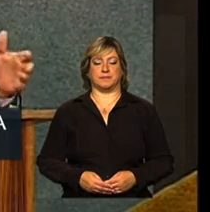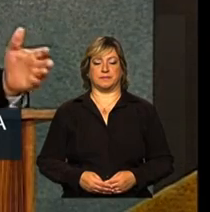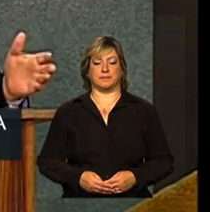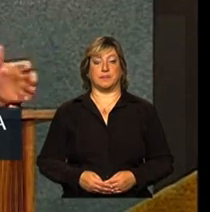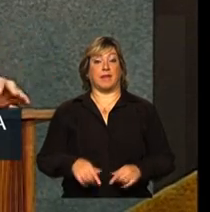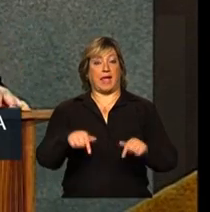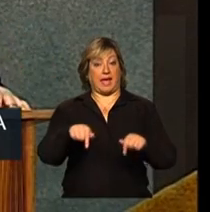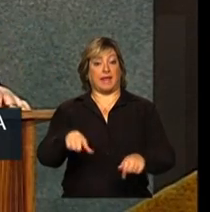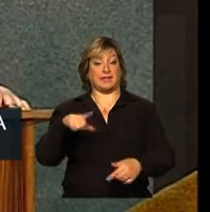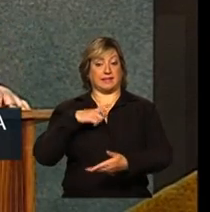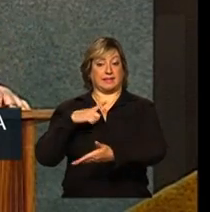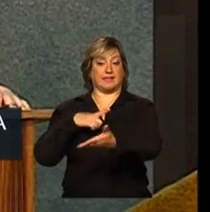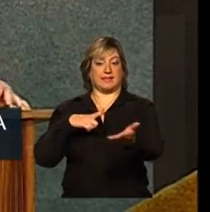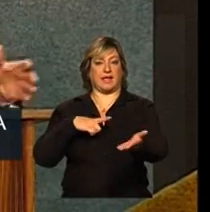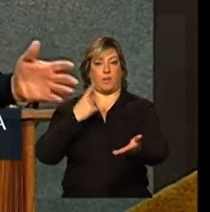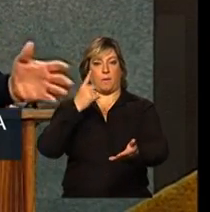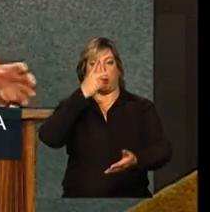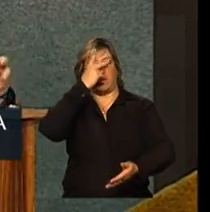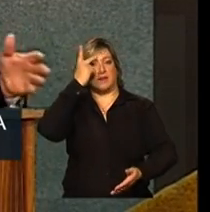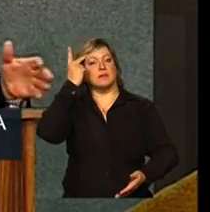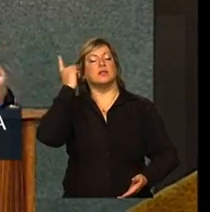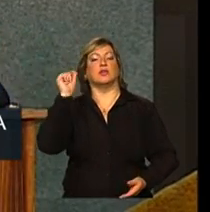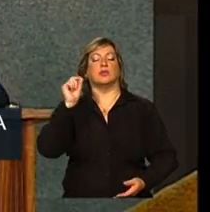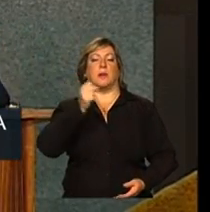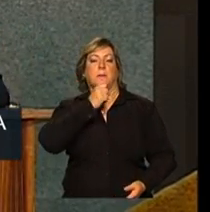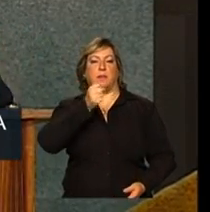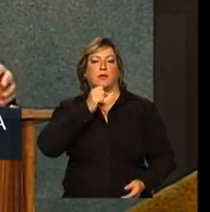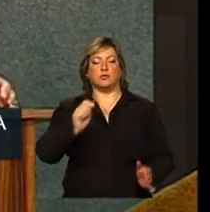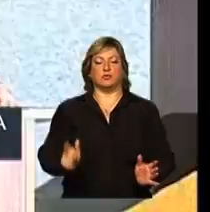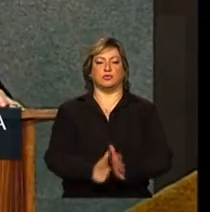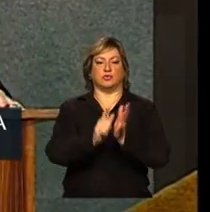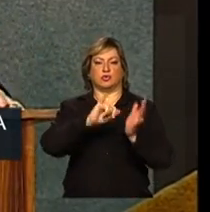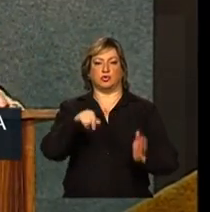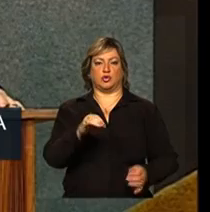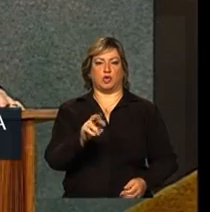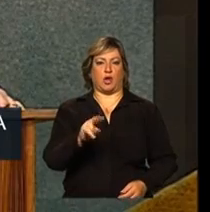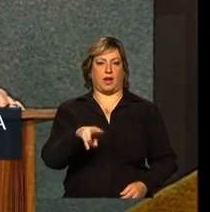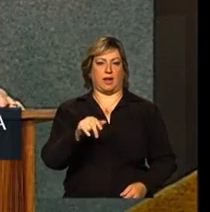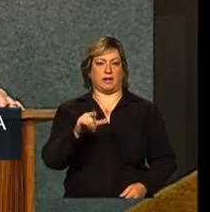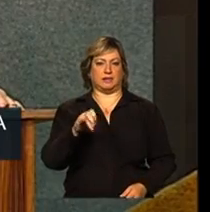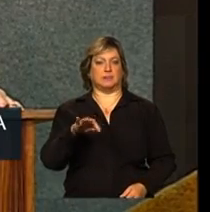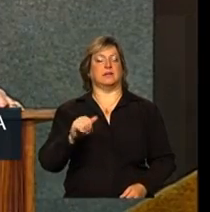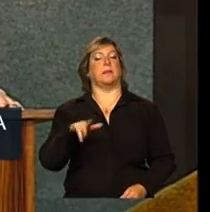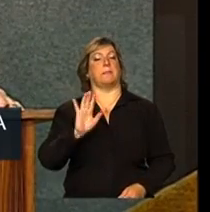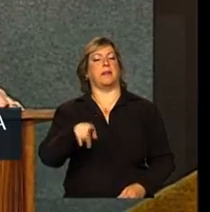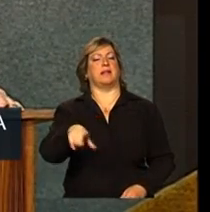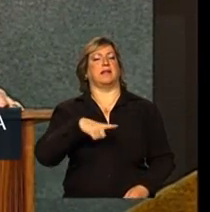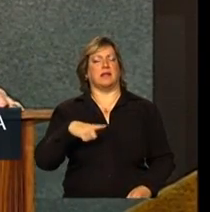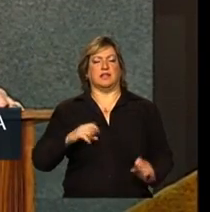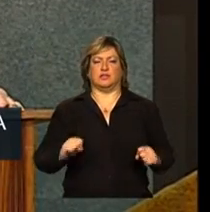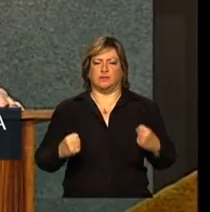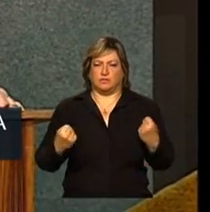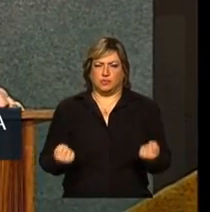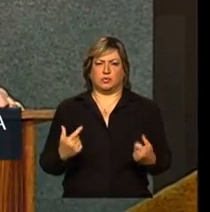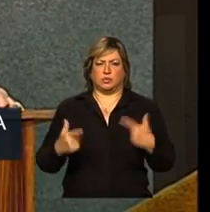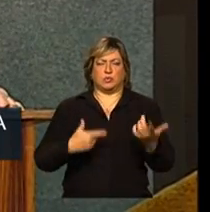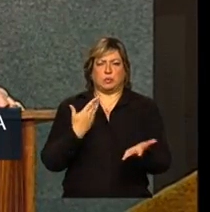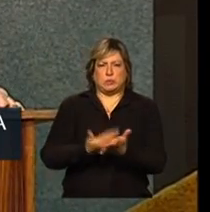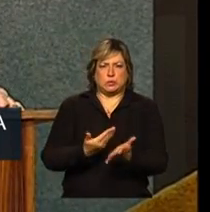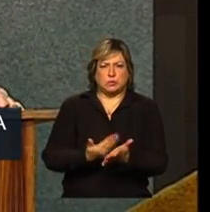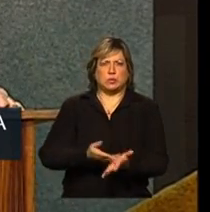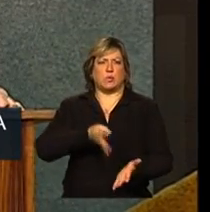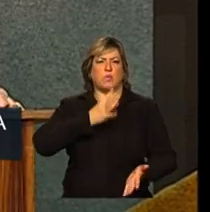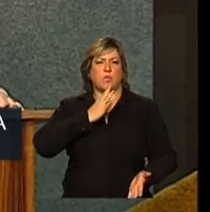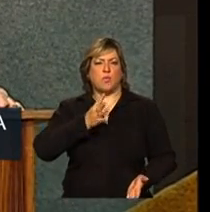uma pessoa, que é jornalista, mas tem se dedicou a estudar, a